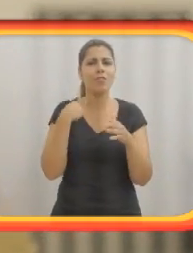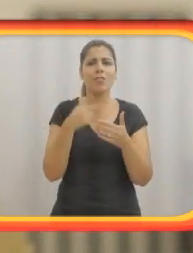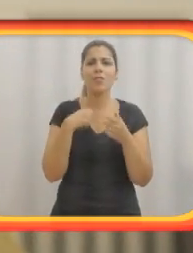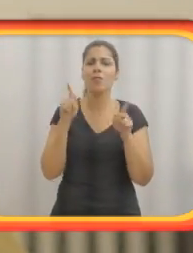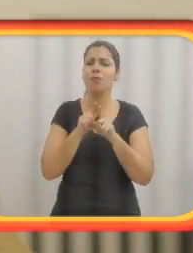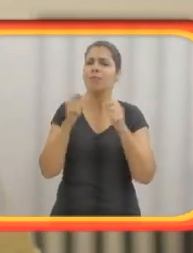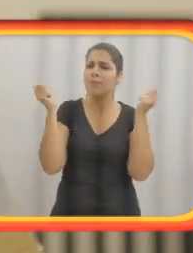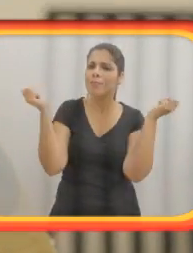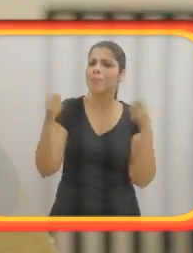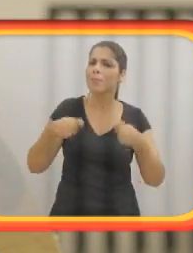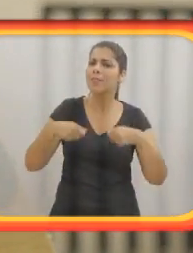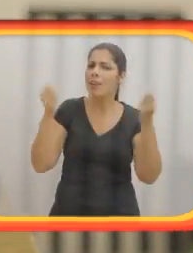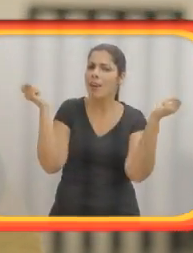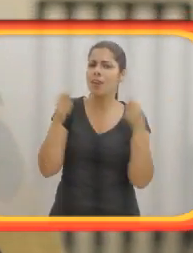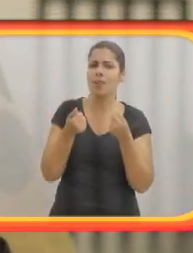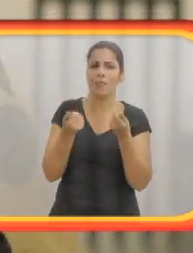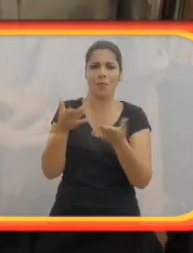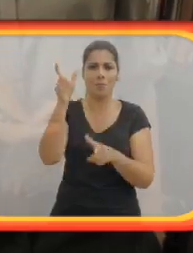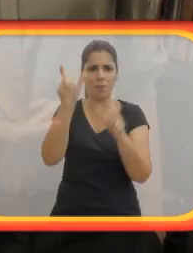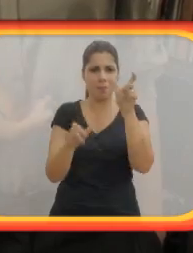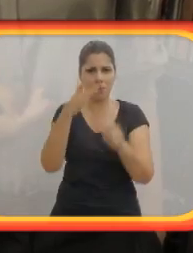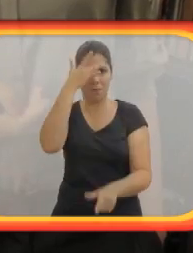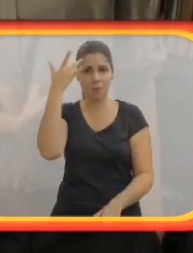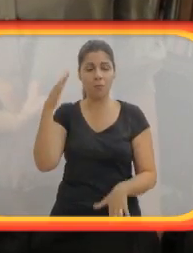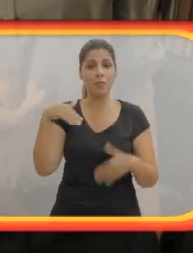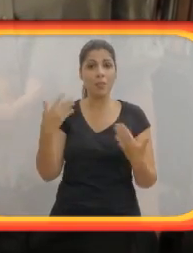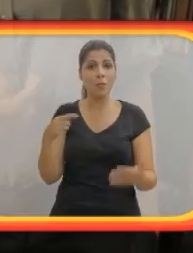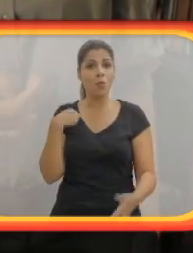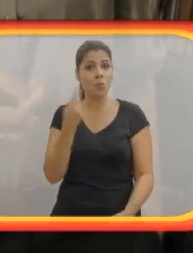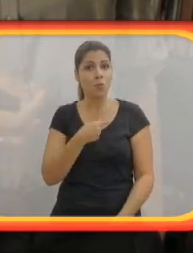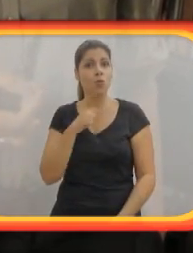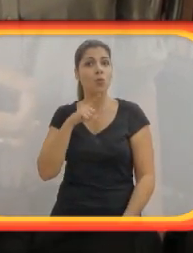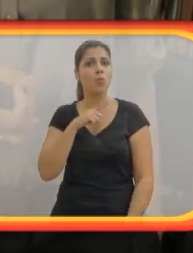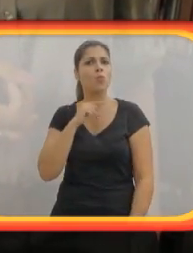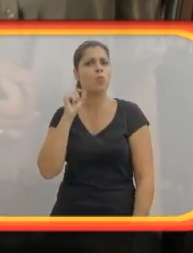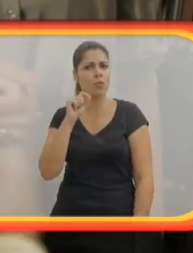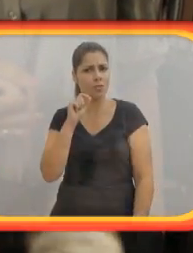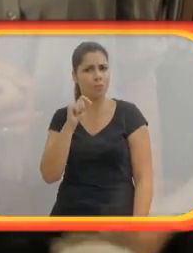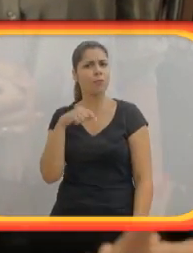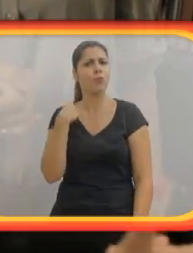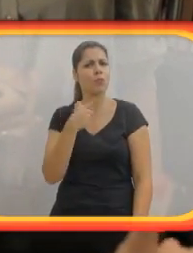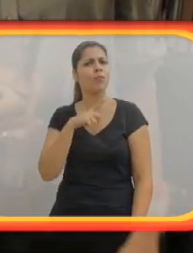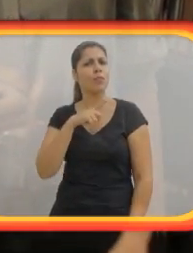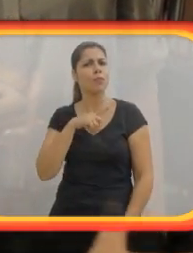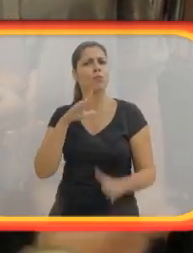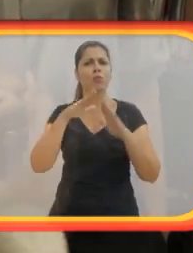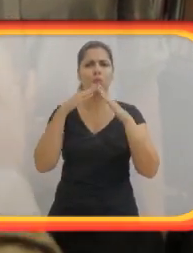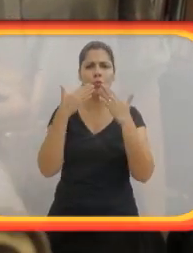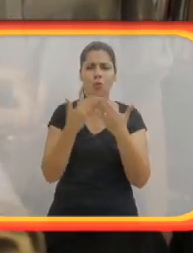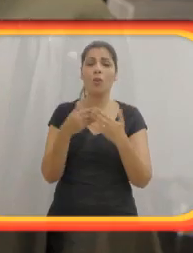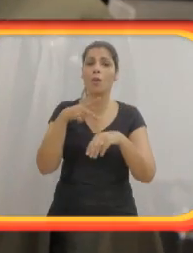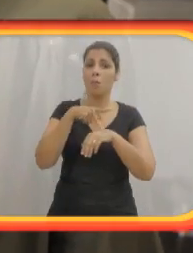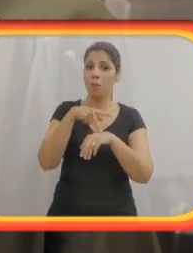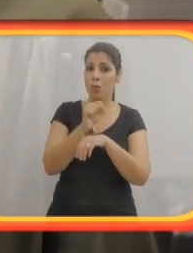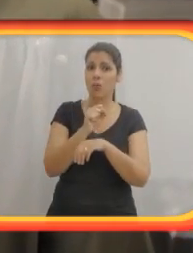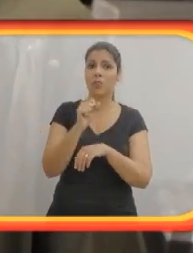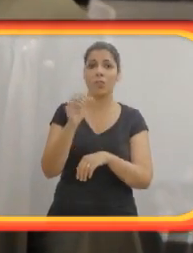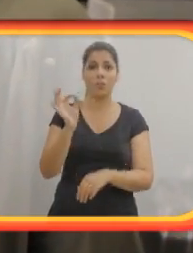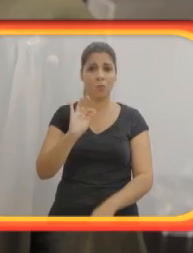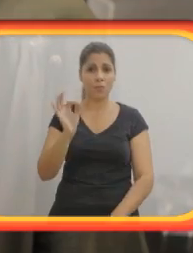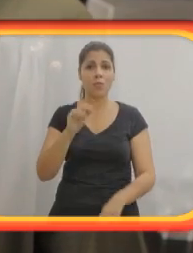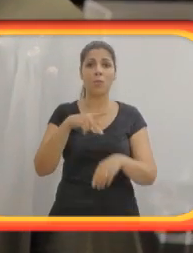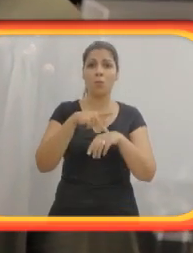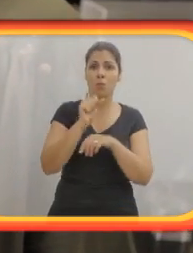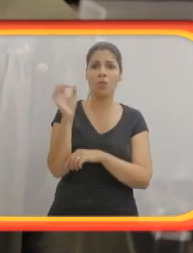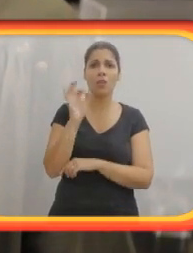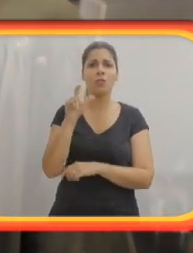isso acontecesse, acho que fica claro que a gente precisa capacitar as pessoas, né? E aí o que nós temos? Nós temos uma escola de